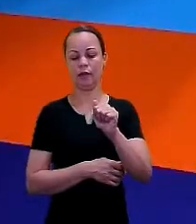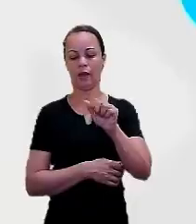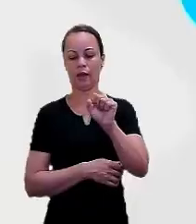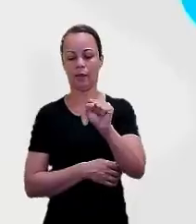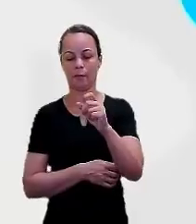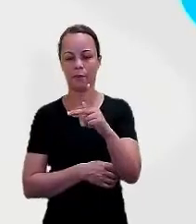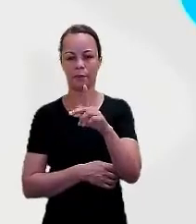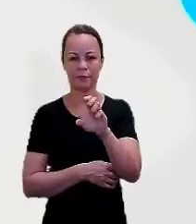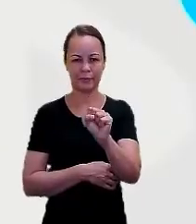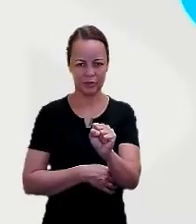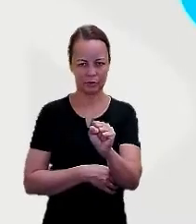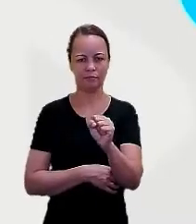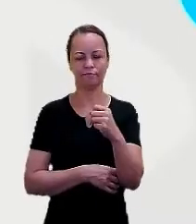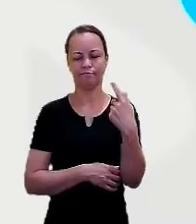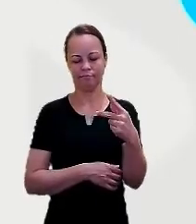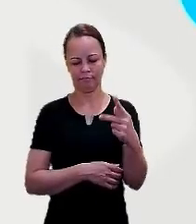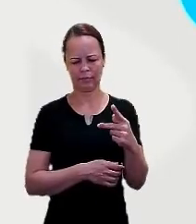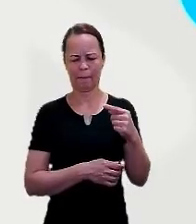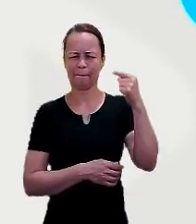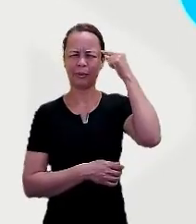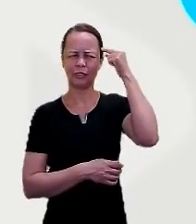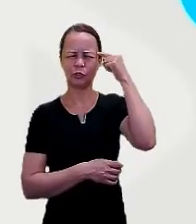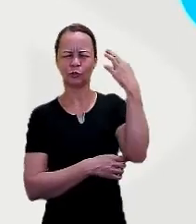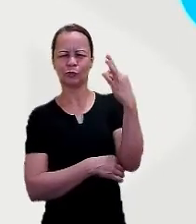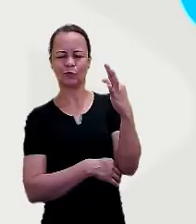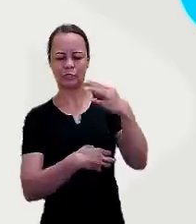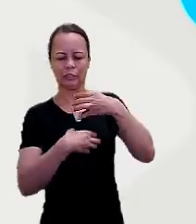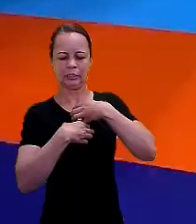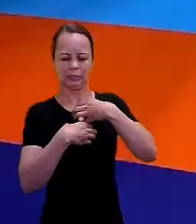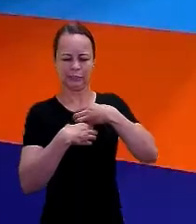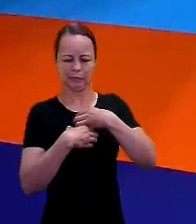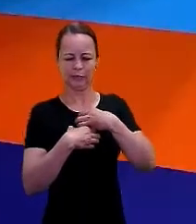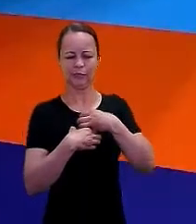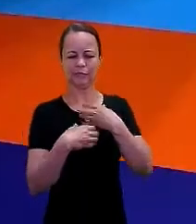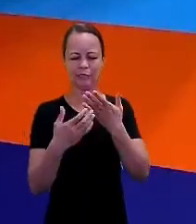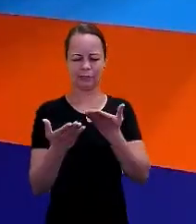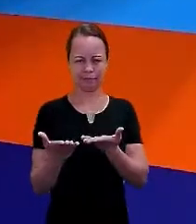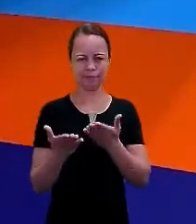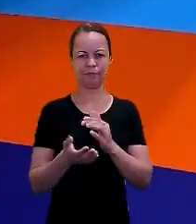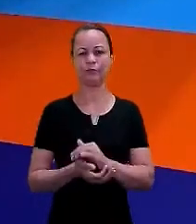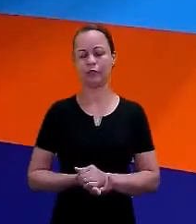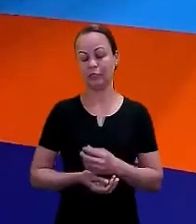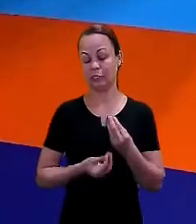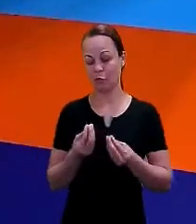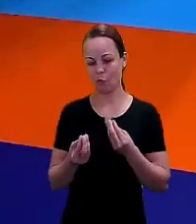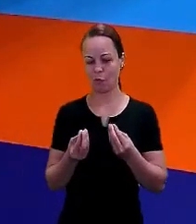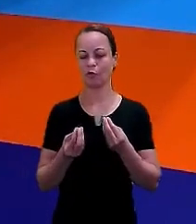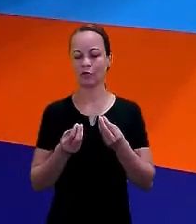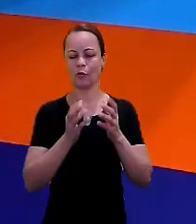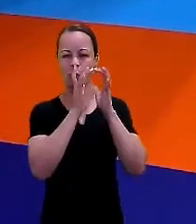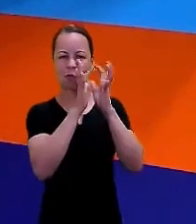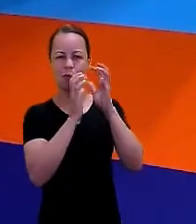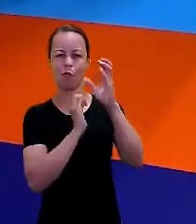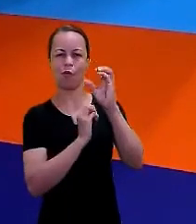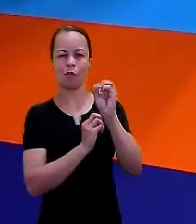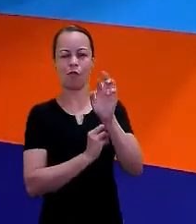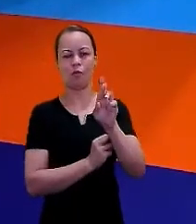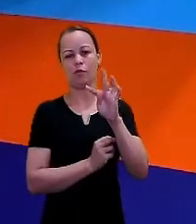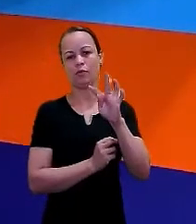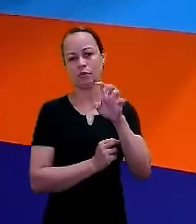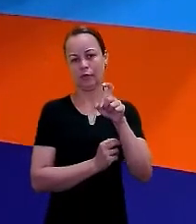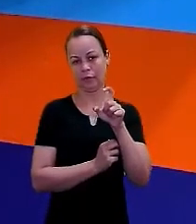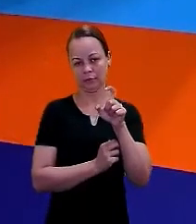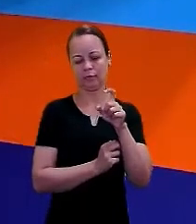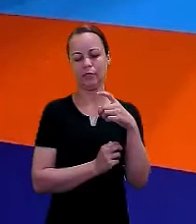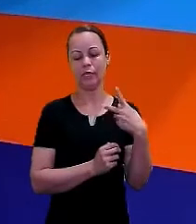tá? Pensou na medula espinhal, pensou no tálamo, pensou no córtex cerebral, que é uma região que tem uma importância